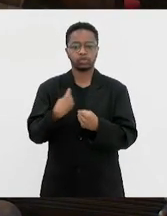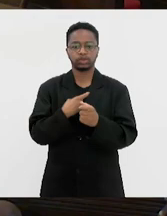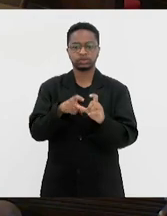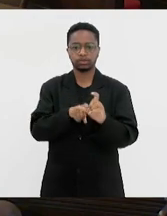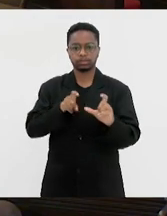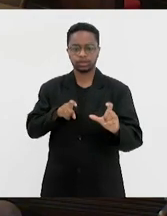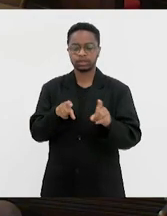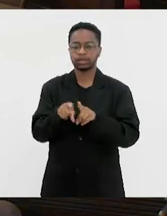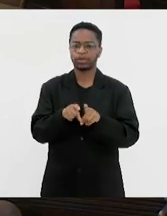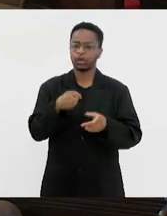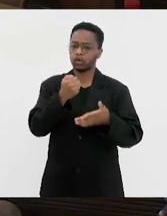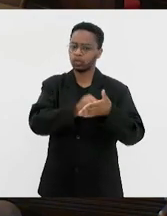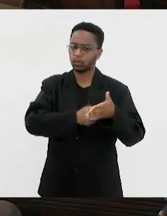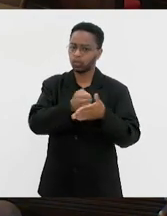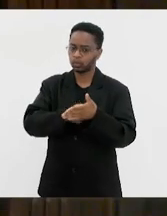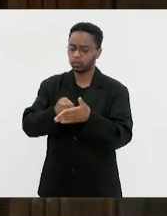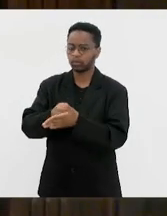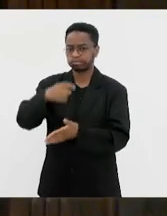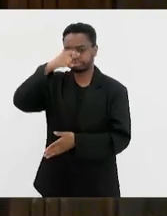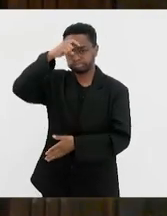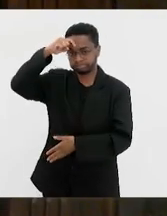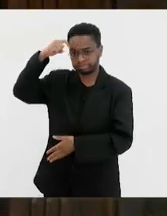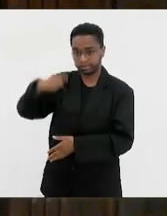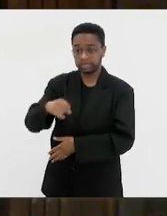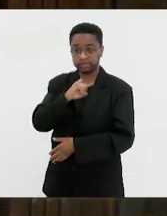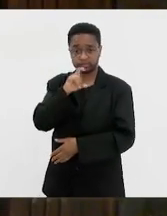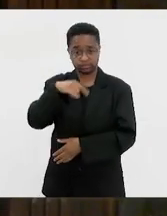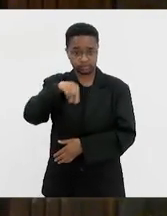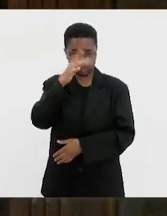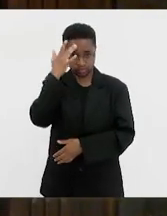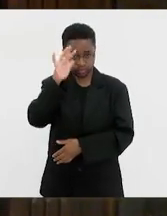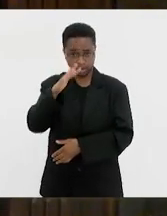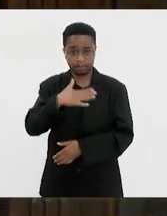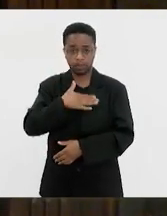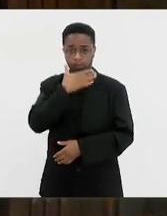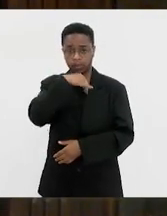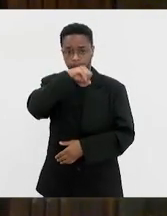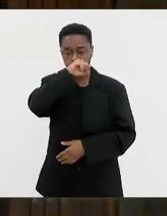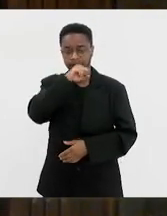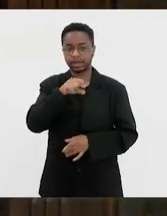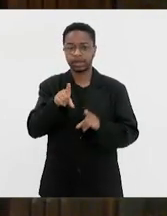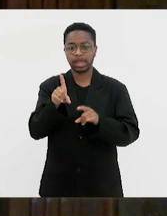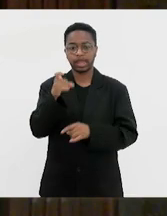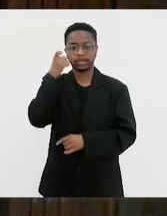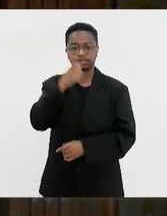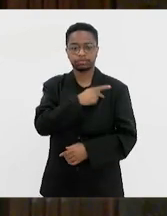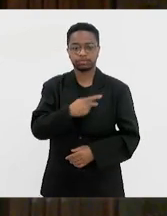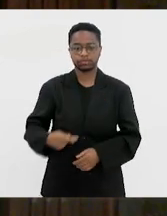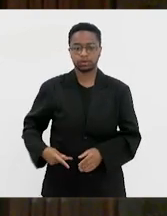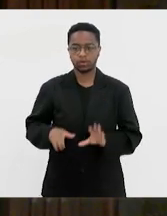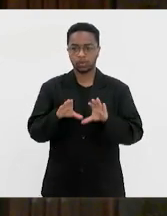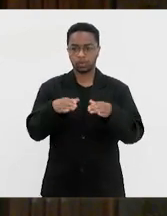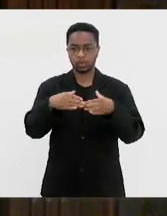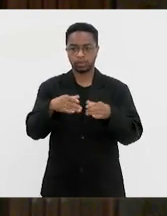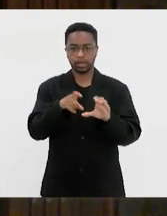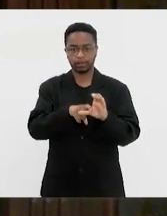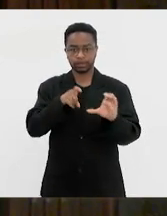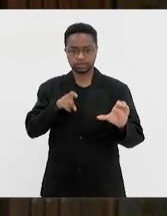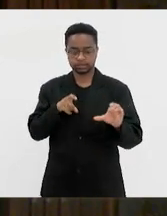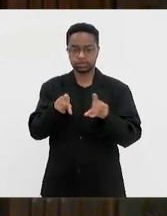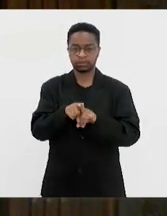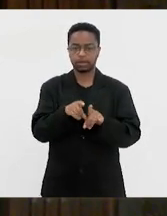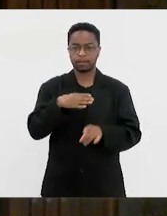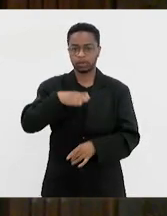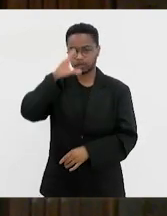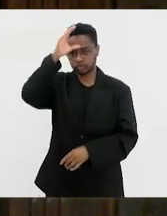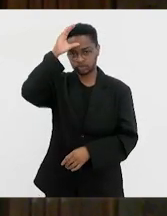lutaram arduamente, né? Para quem não sabe, meu pai foi presidente da Comissão de Emancipação, meu tio foi o